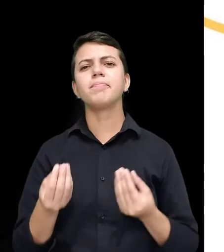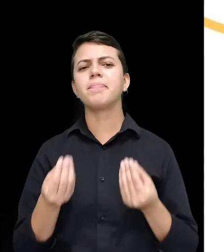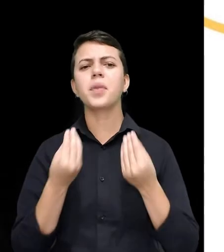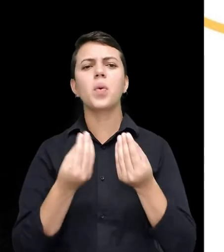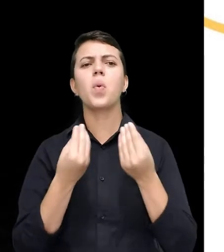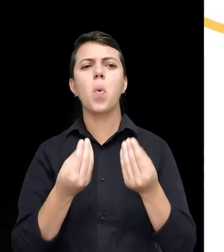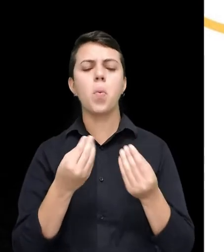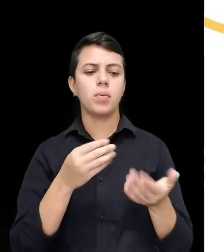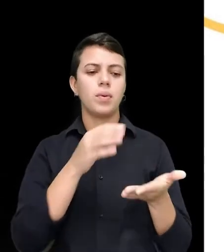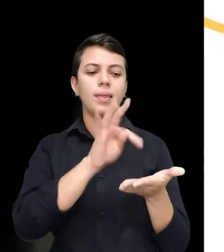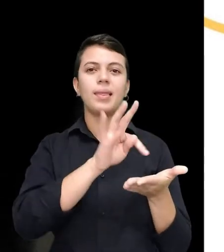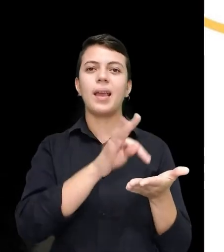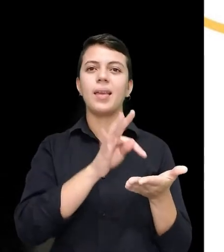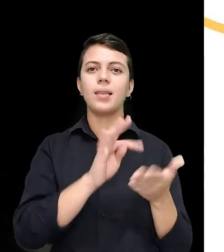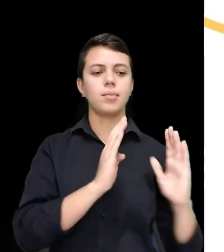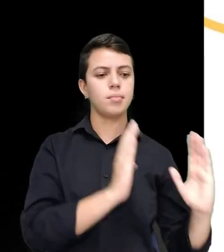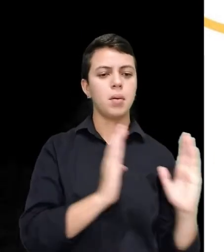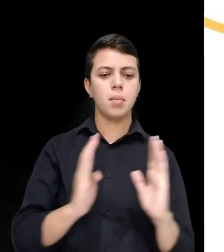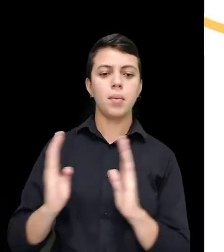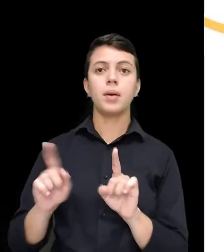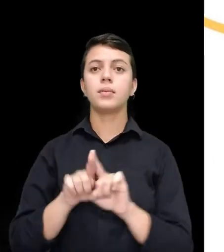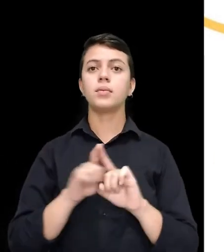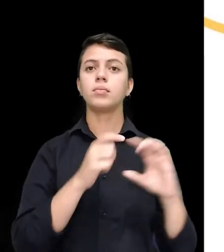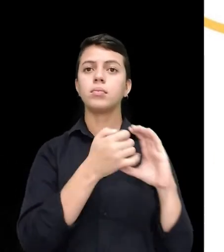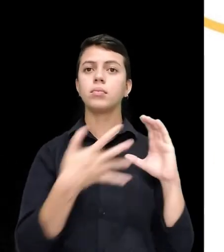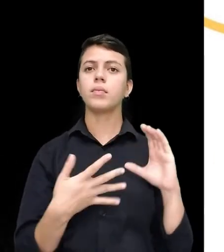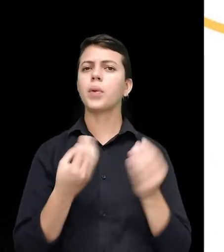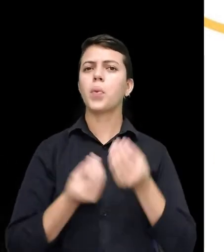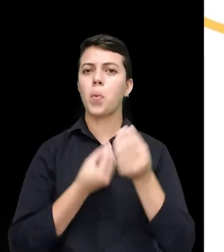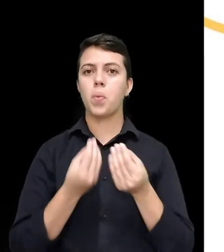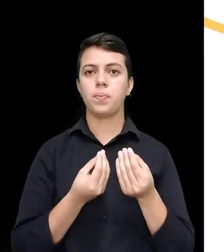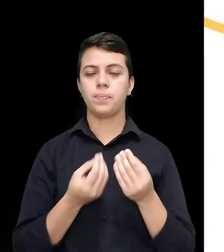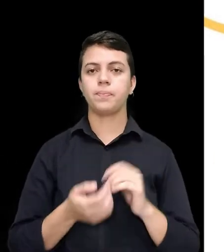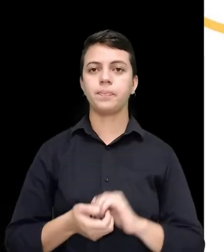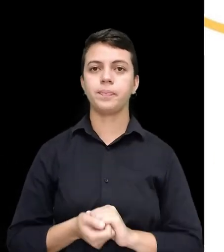tendências elas se dividem, se caracterizam?